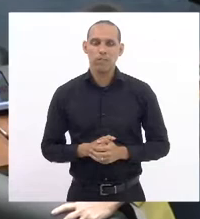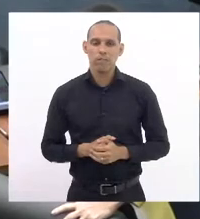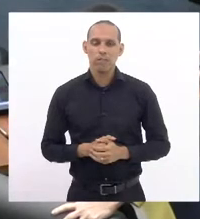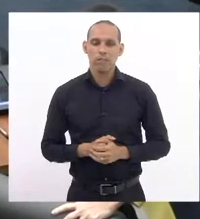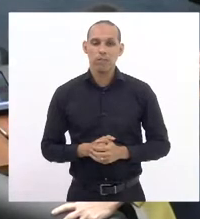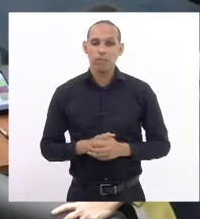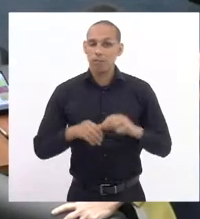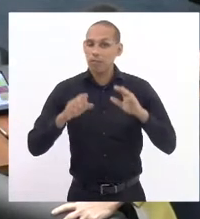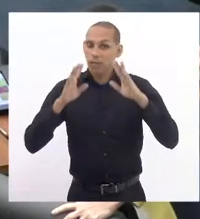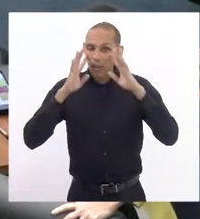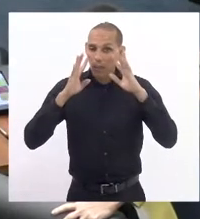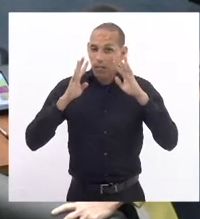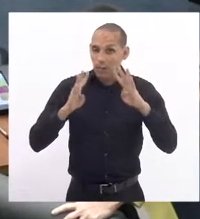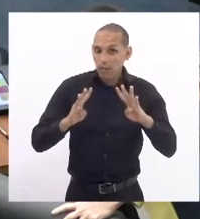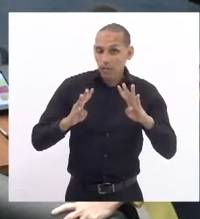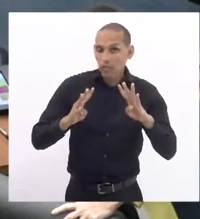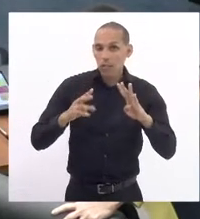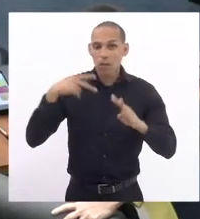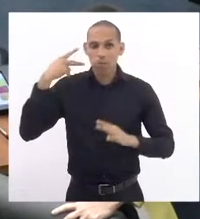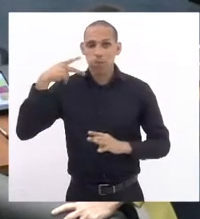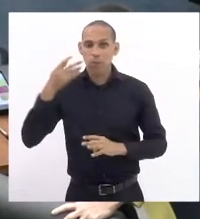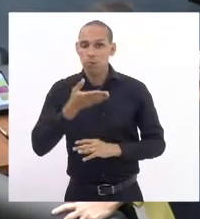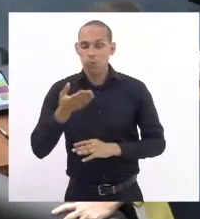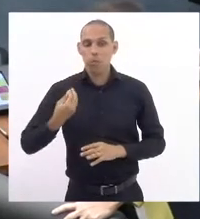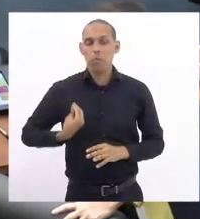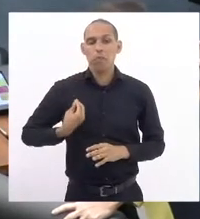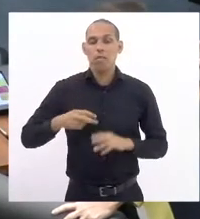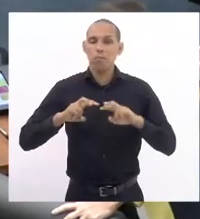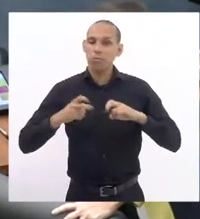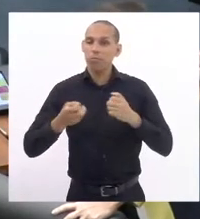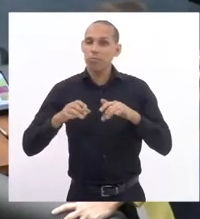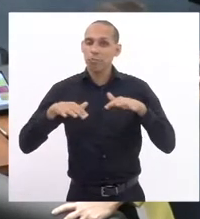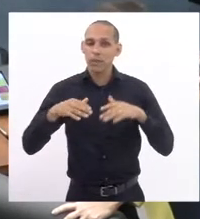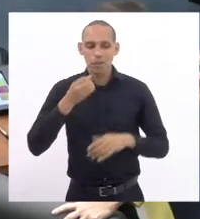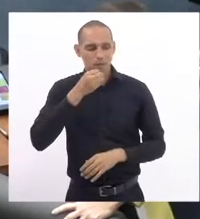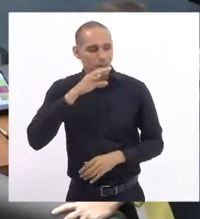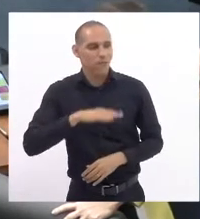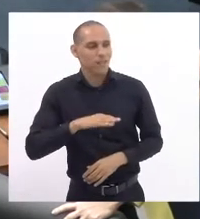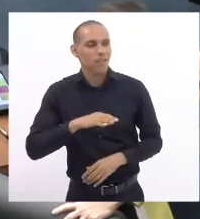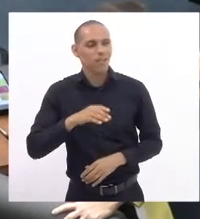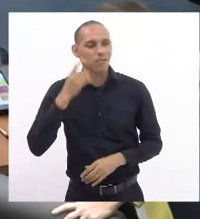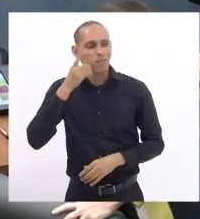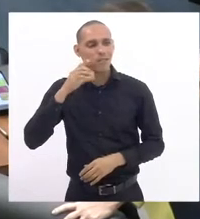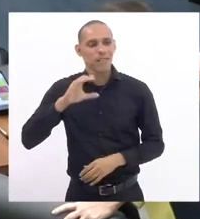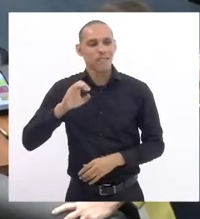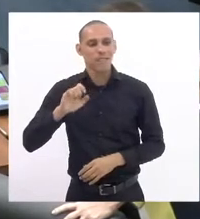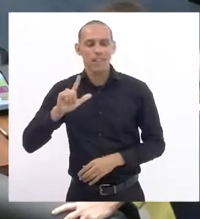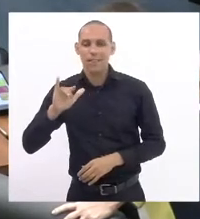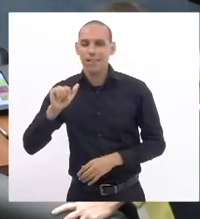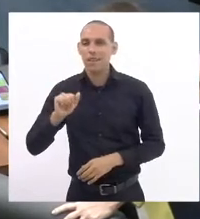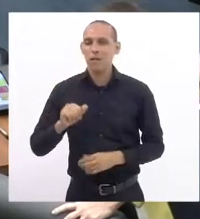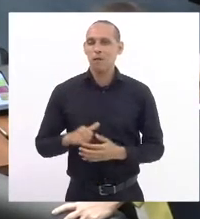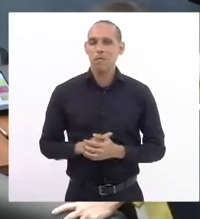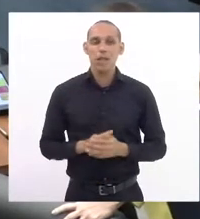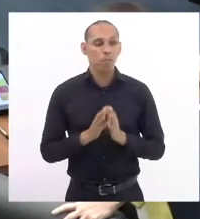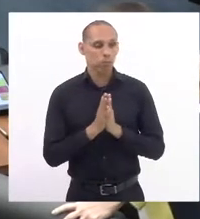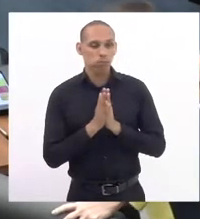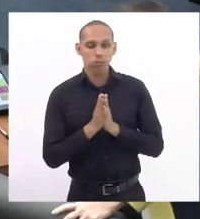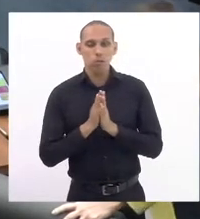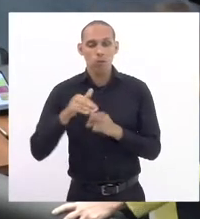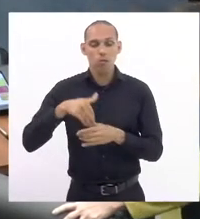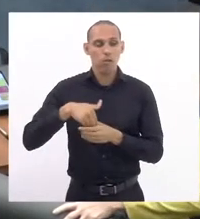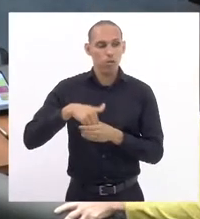São senhores parlamentares que se encontram no plenário. Boa tarde, deputada Célia. Por favor, consignar voto